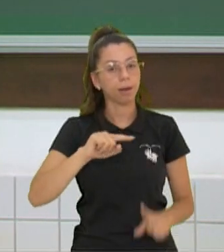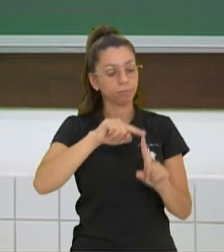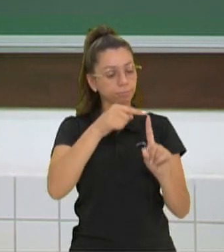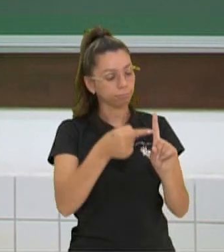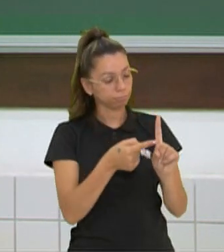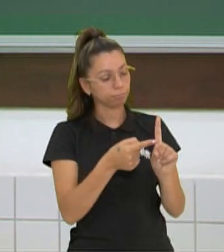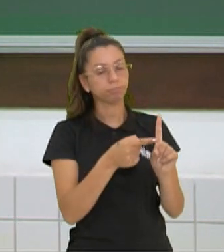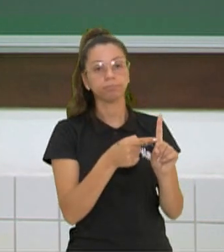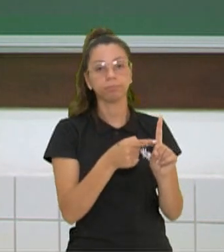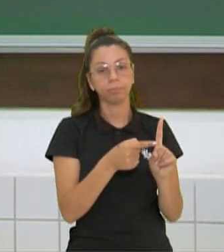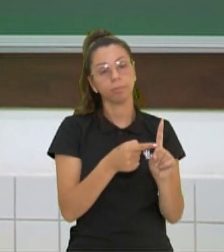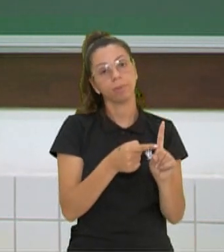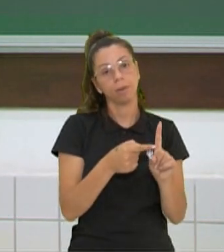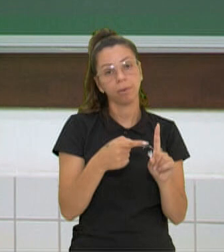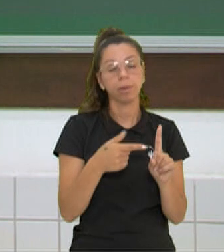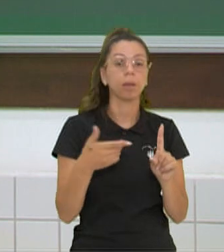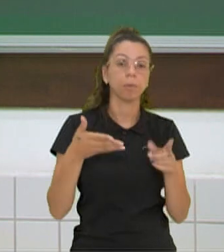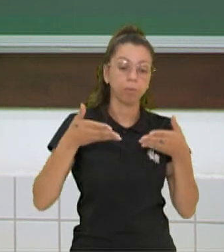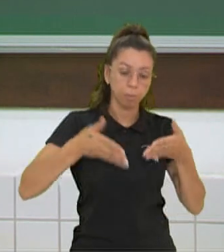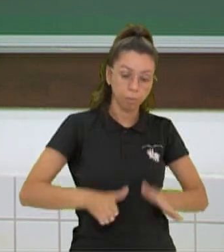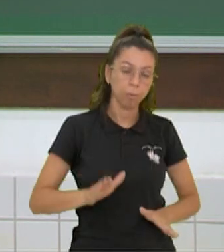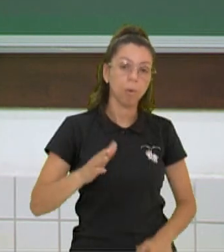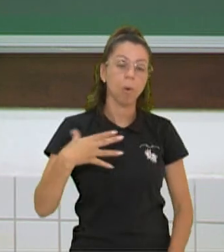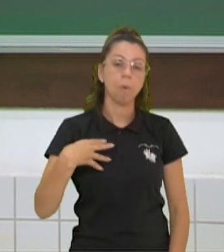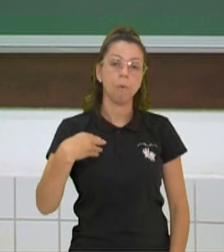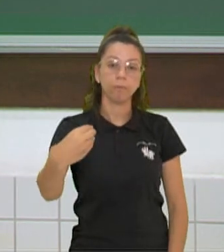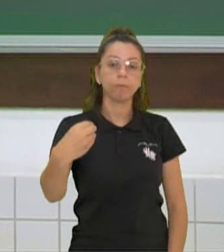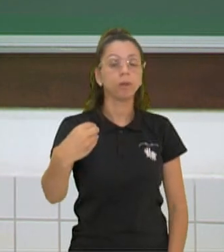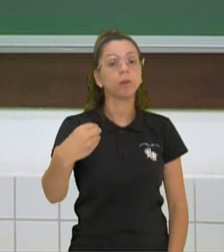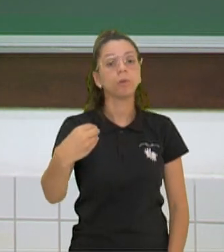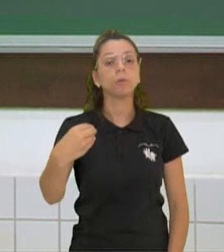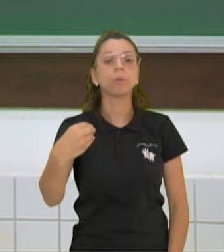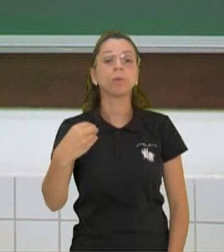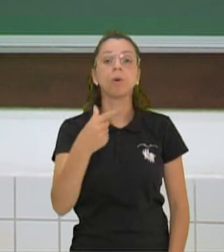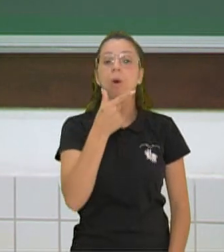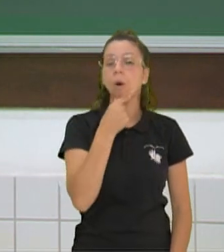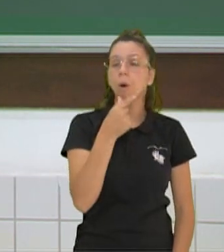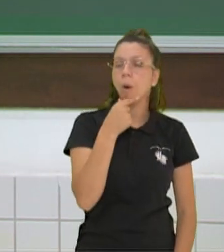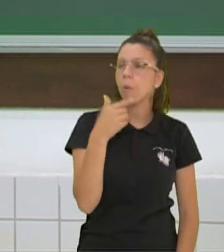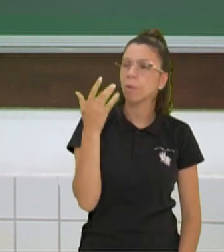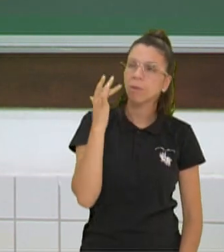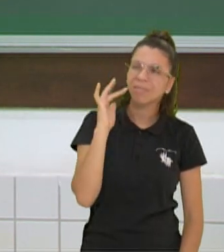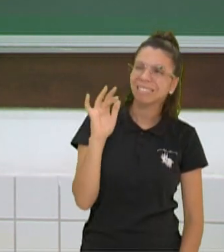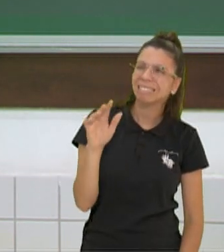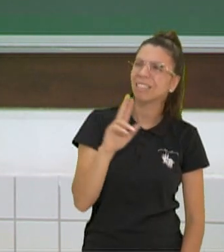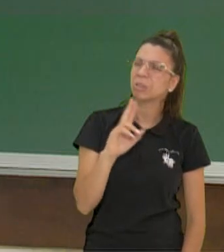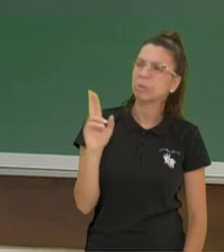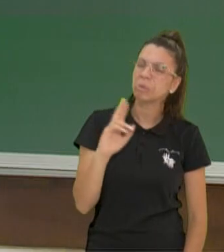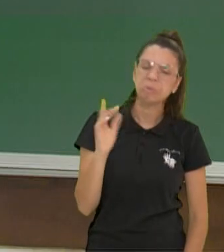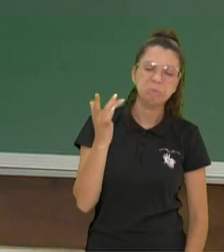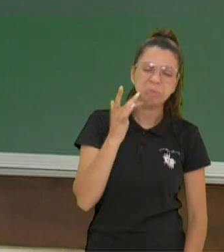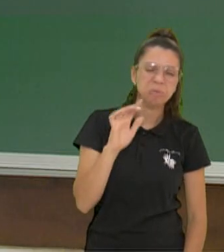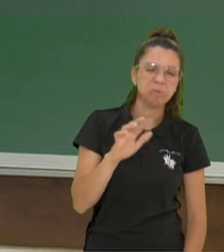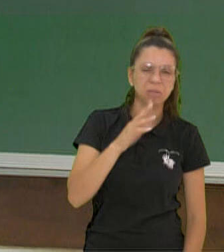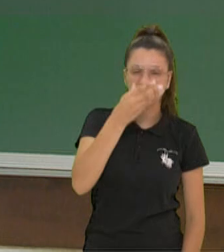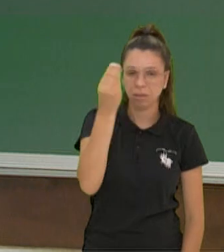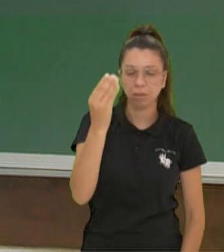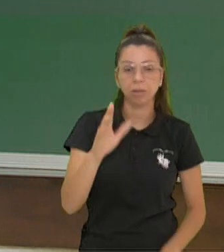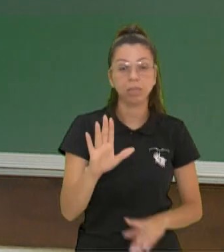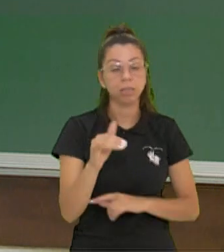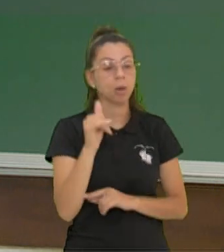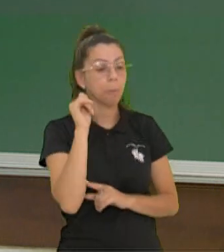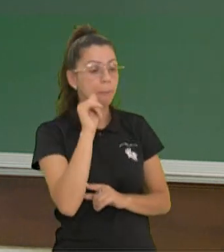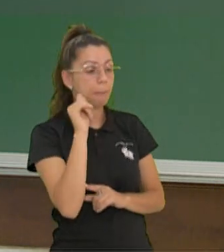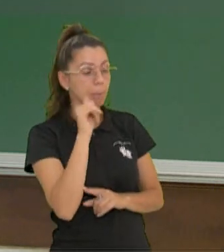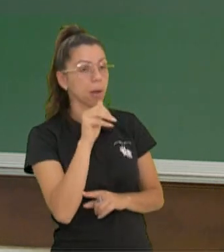E se ela tivesse um filho homem, ele teria um nome lá que eu não vou lembrar agora, que é bem diferente. E se fosse menina,